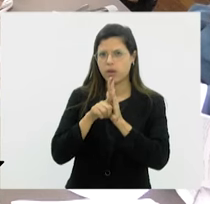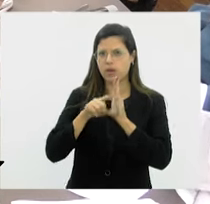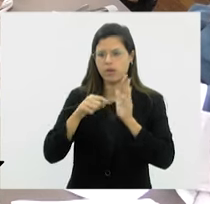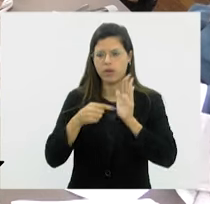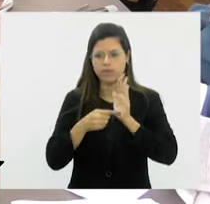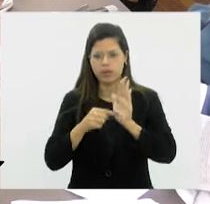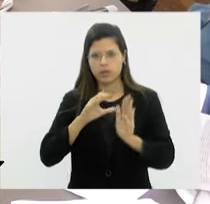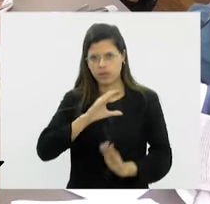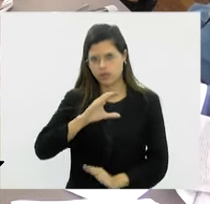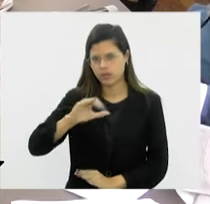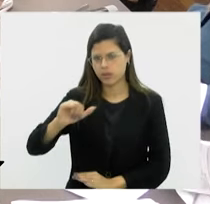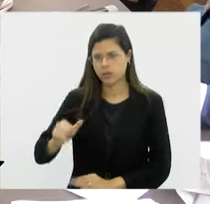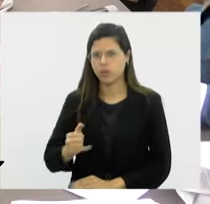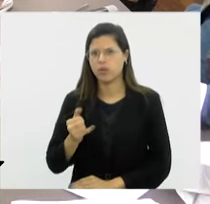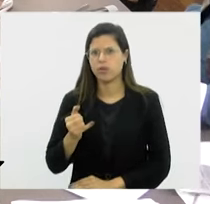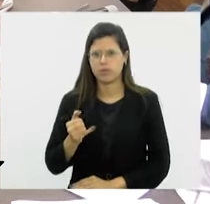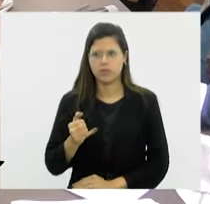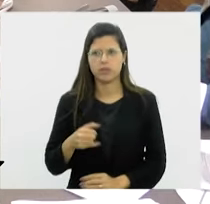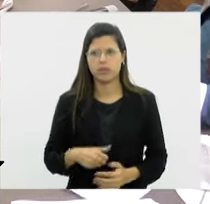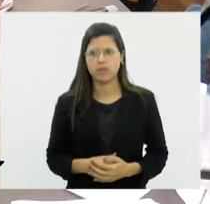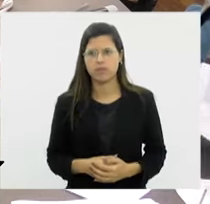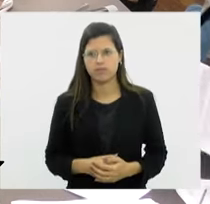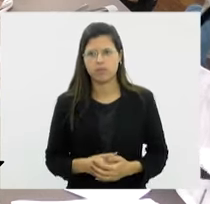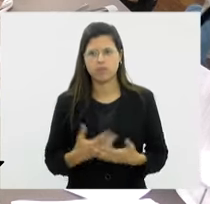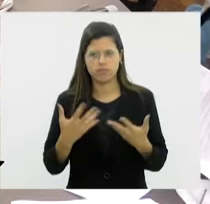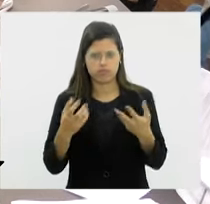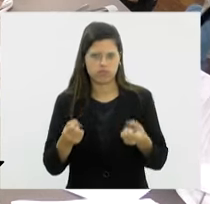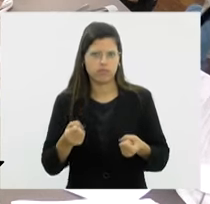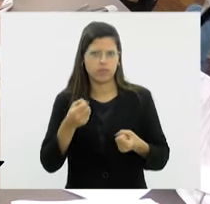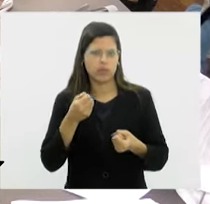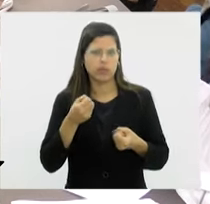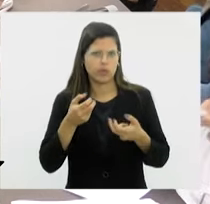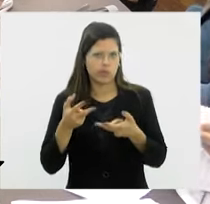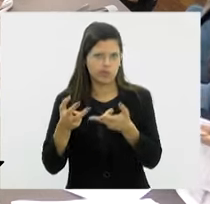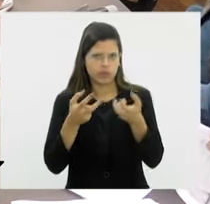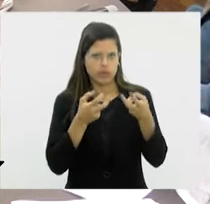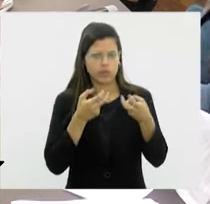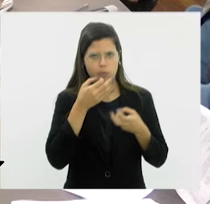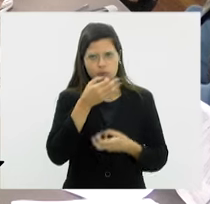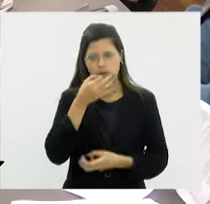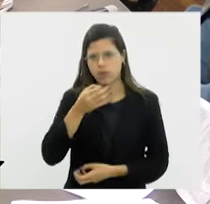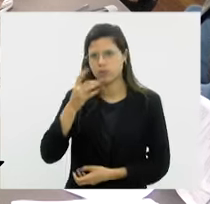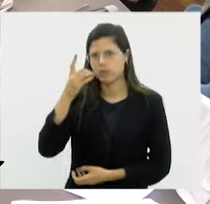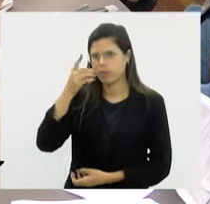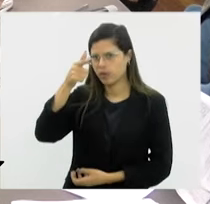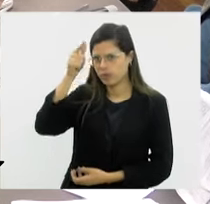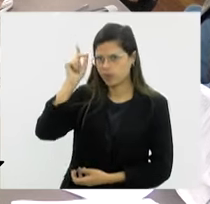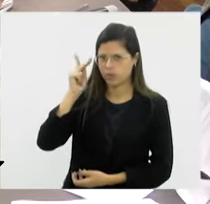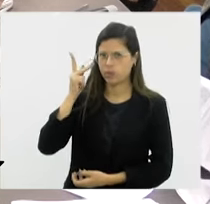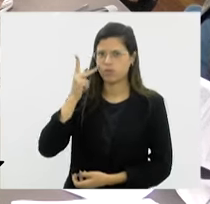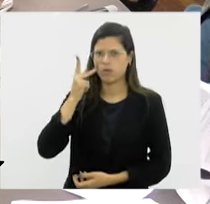Então, acato a observação do deputado Luiz Paulo. Então...